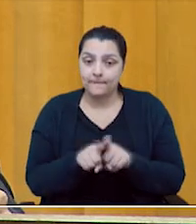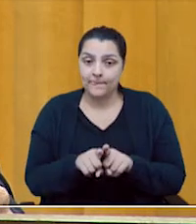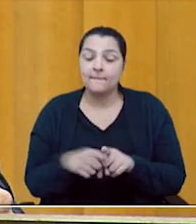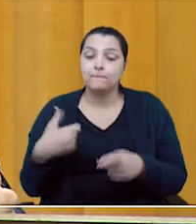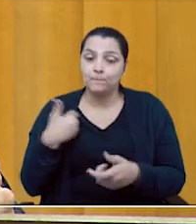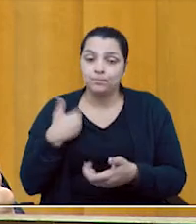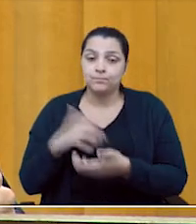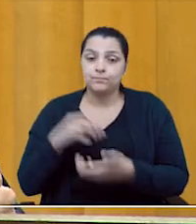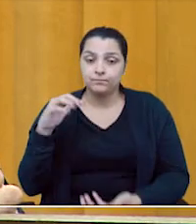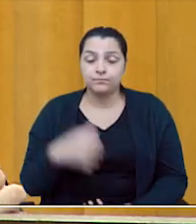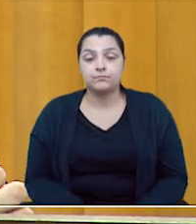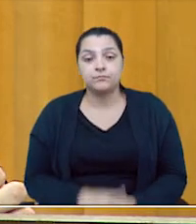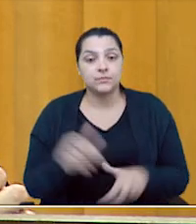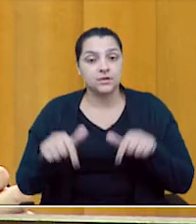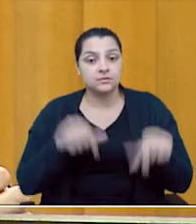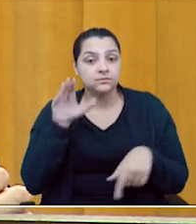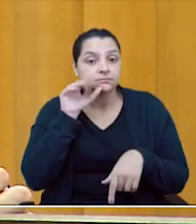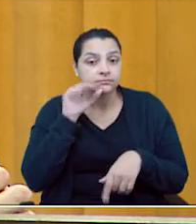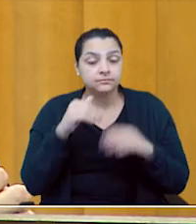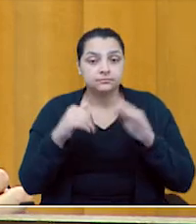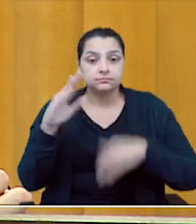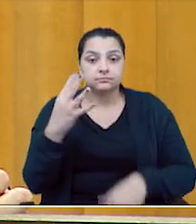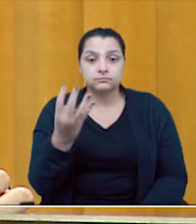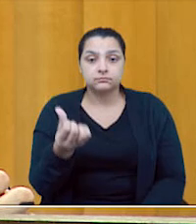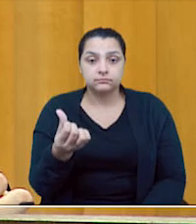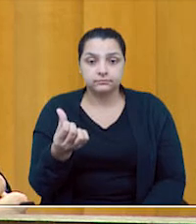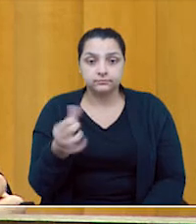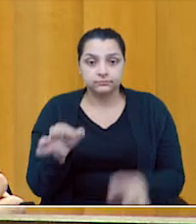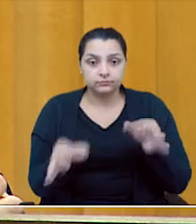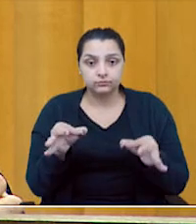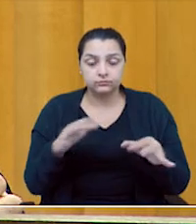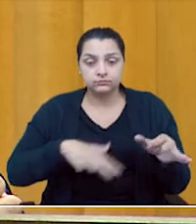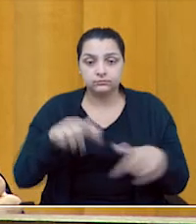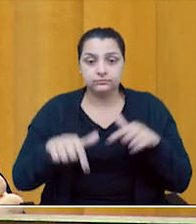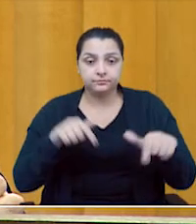Os servidores acima de 46 anos na Justiça do Trabalho são